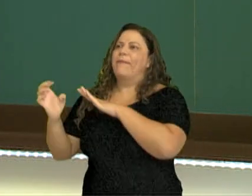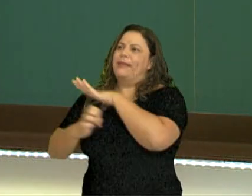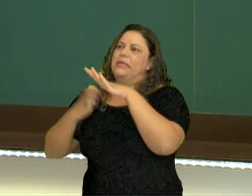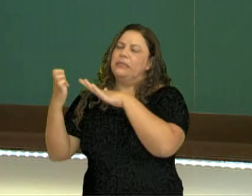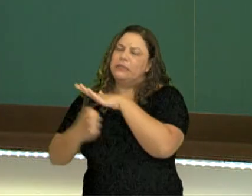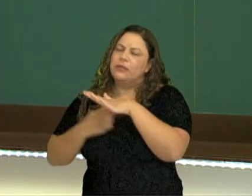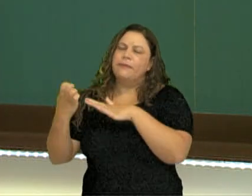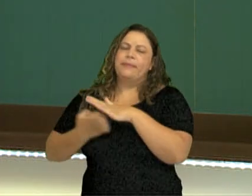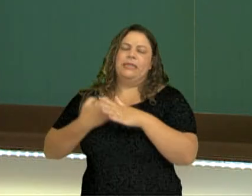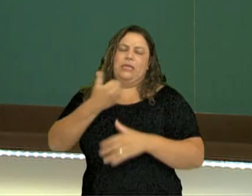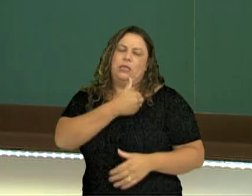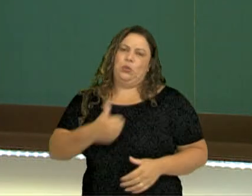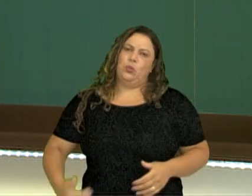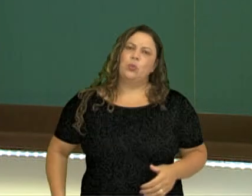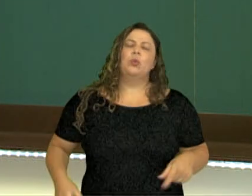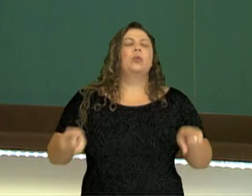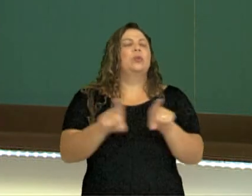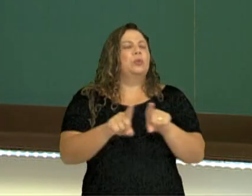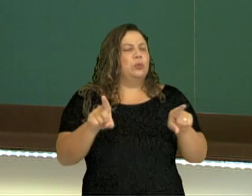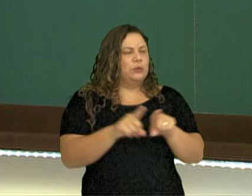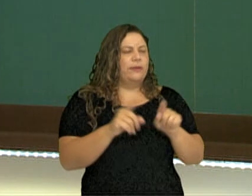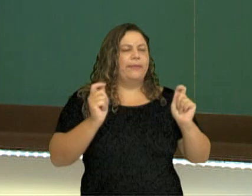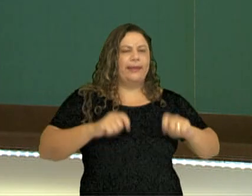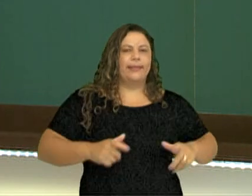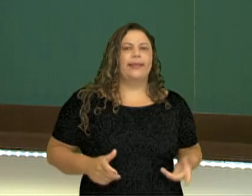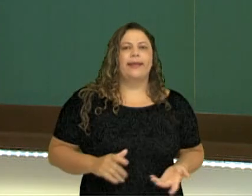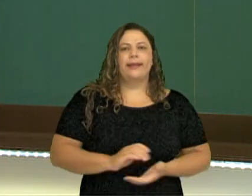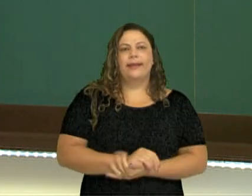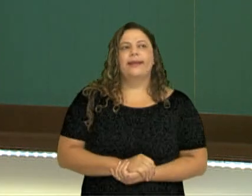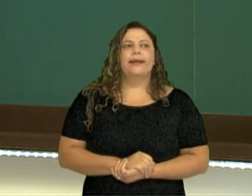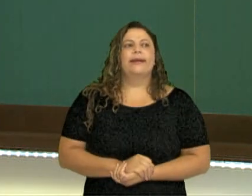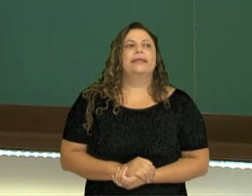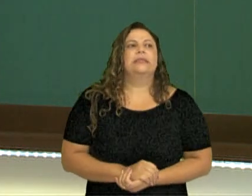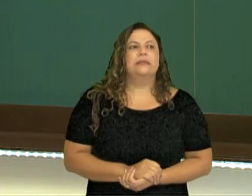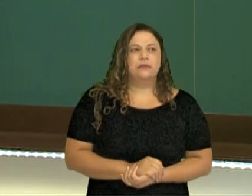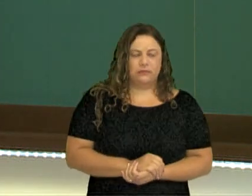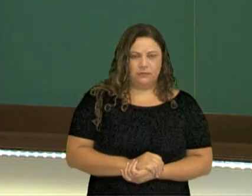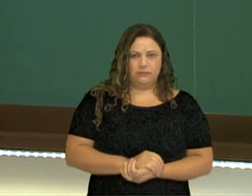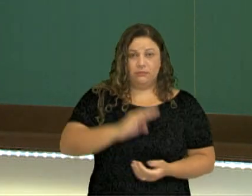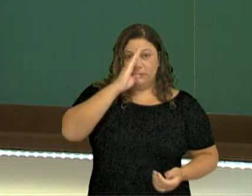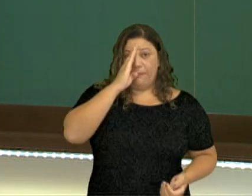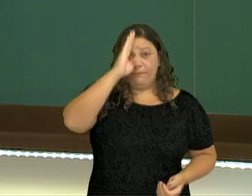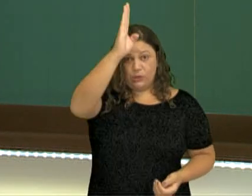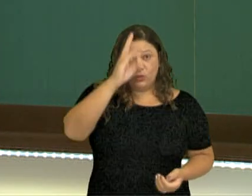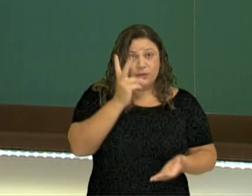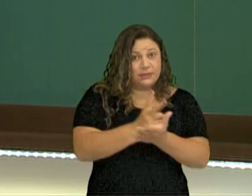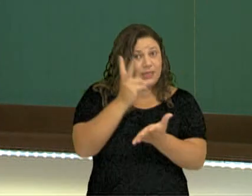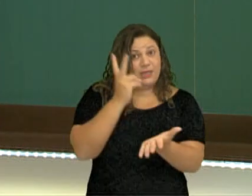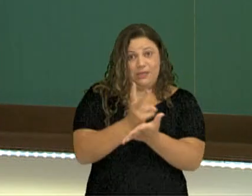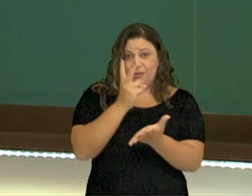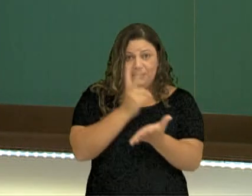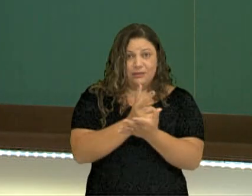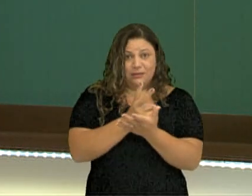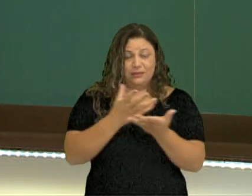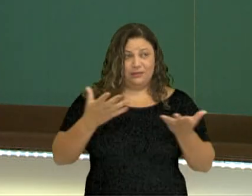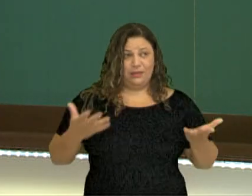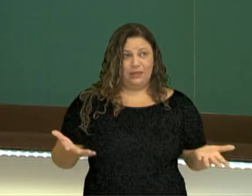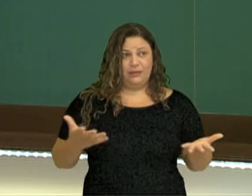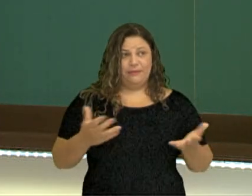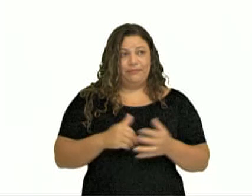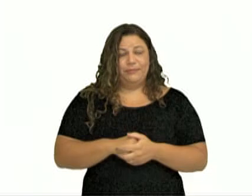empresa ou do governo, que também tem um orçamento, né, gente? Então, priorizar sempre, para a gente conseguir sair